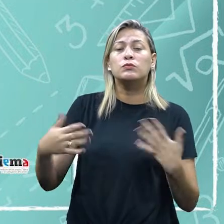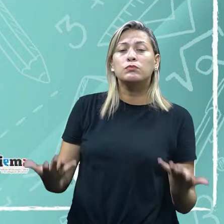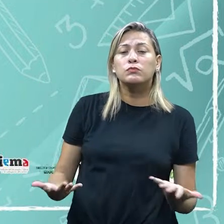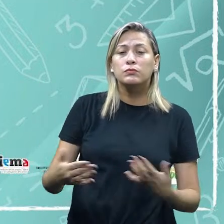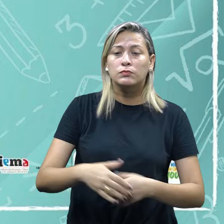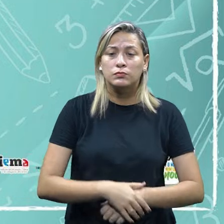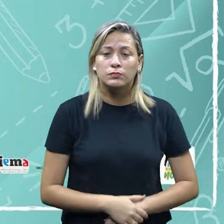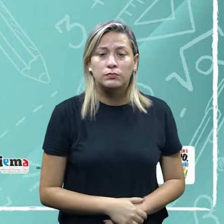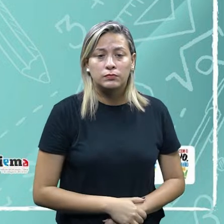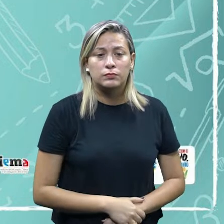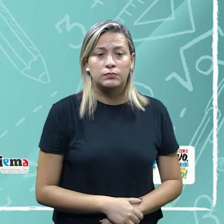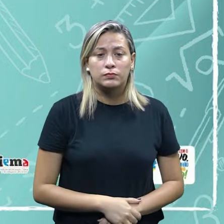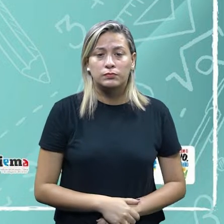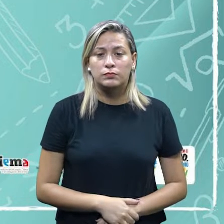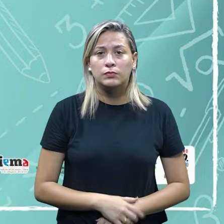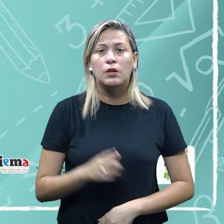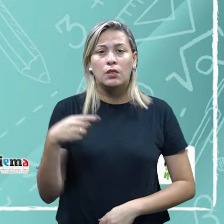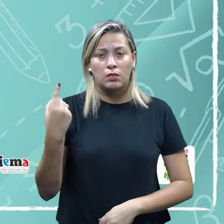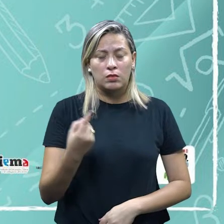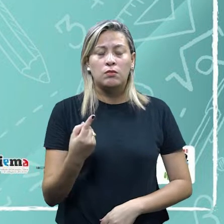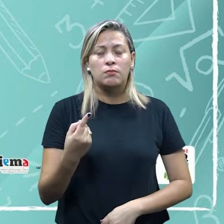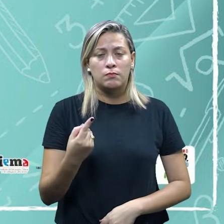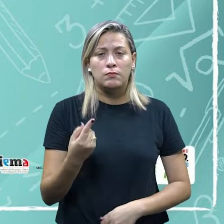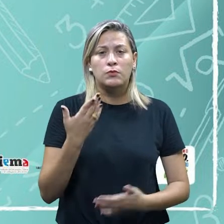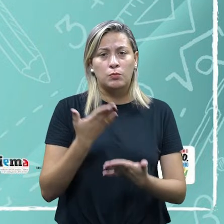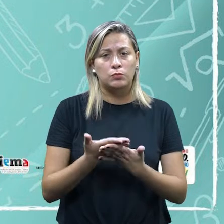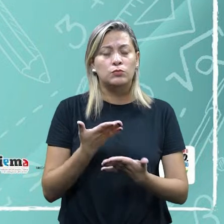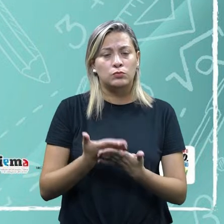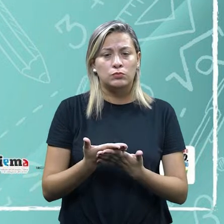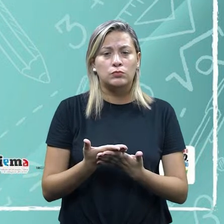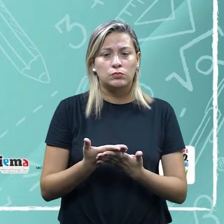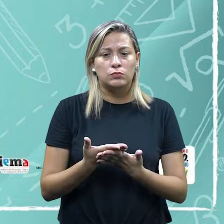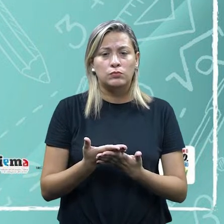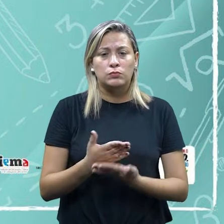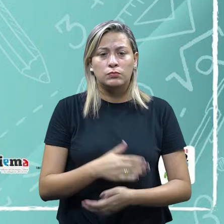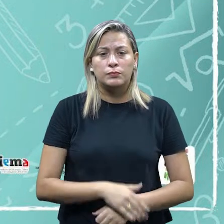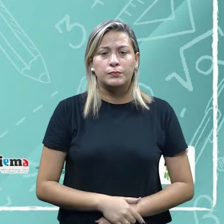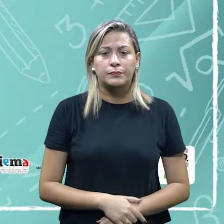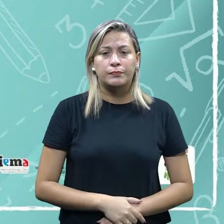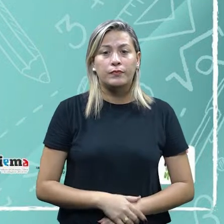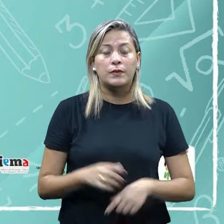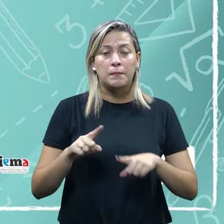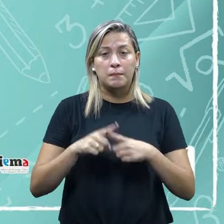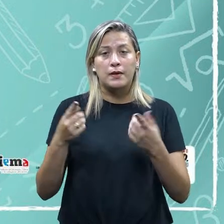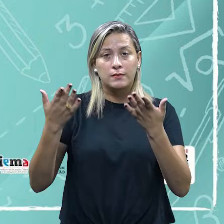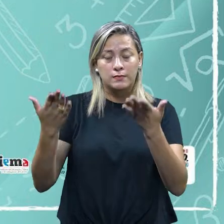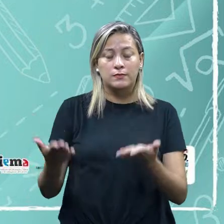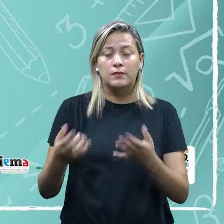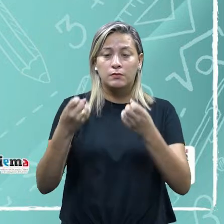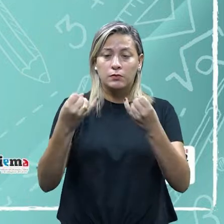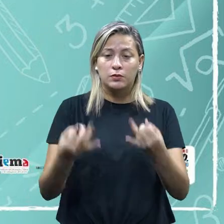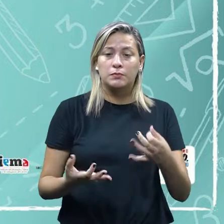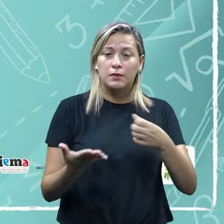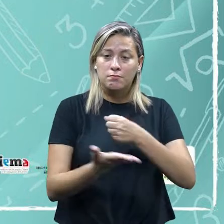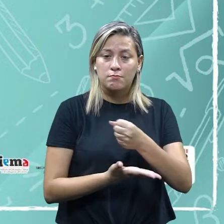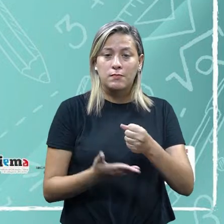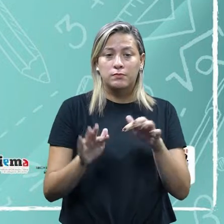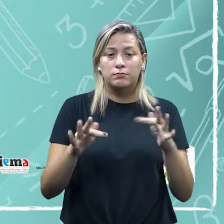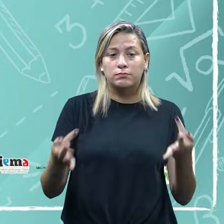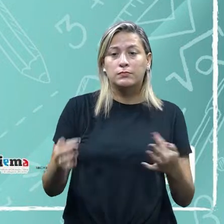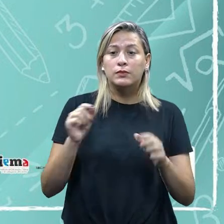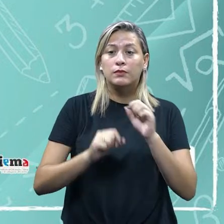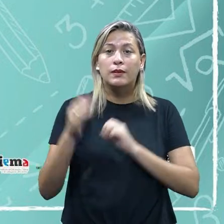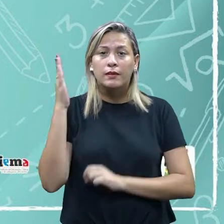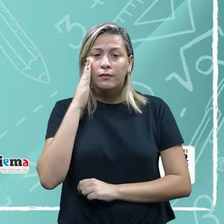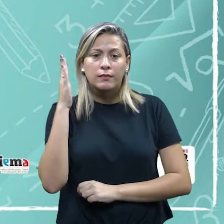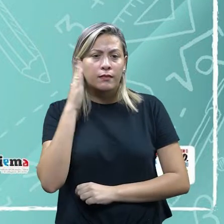das plataformas tridimensionais? A gente vai falar bastante sobre isso, mas a gente pode falar de uma maneira bem básica e simples, que é fazer o entendimento